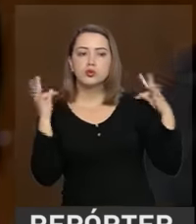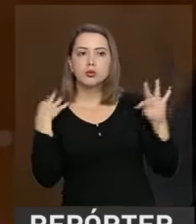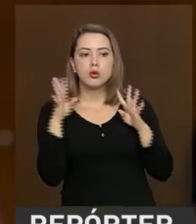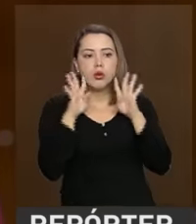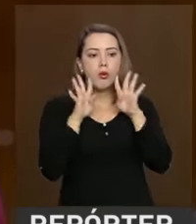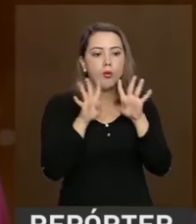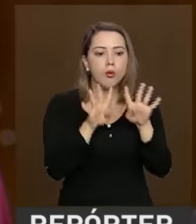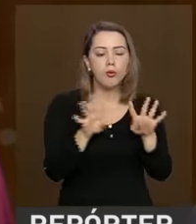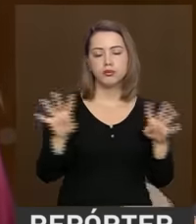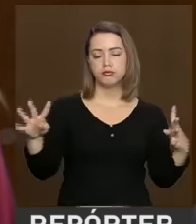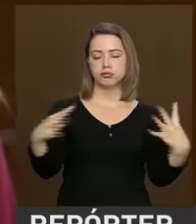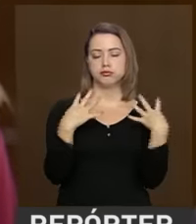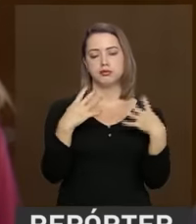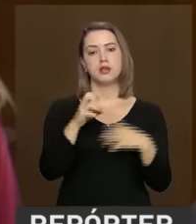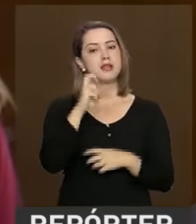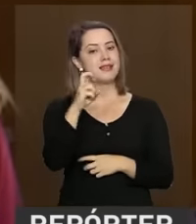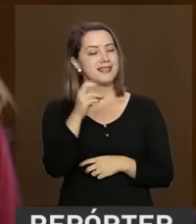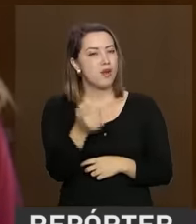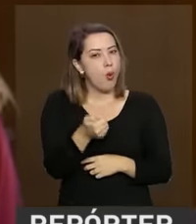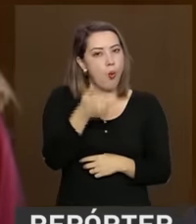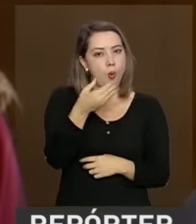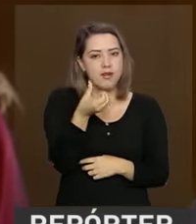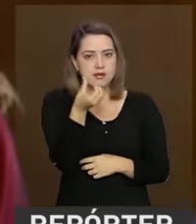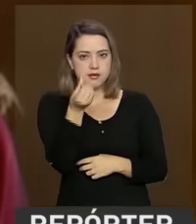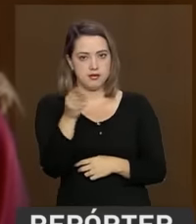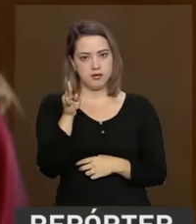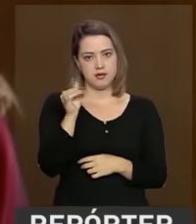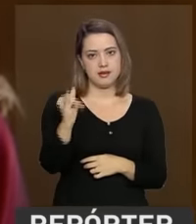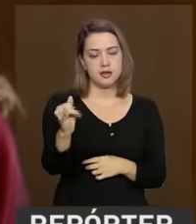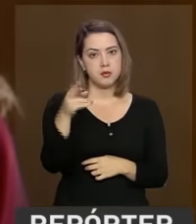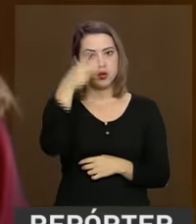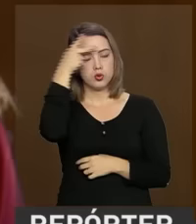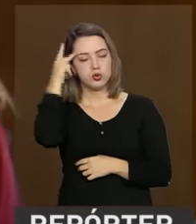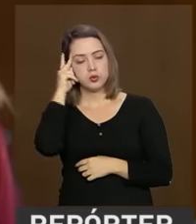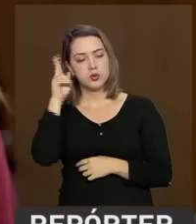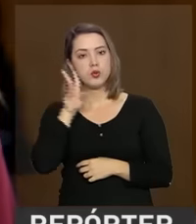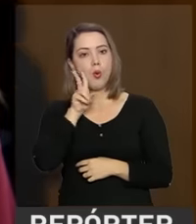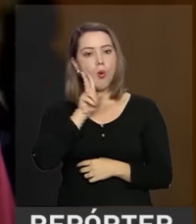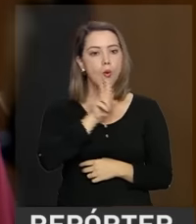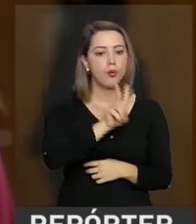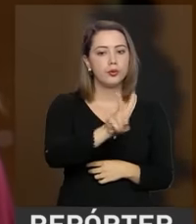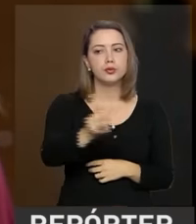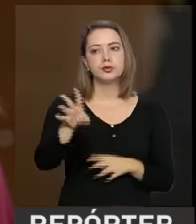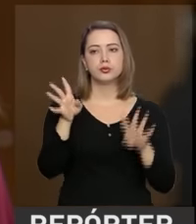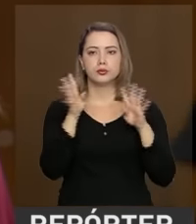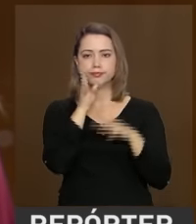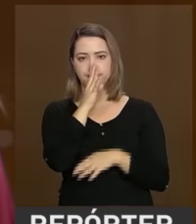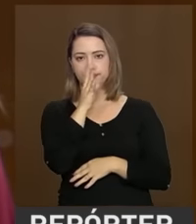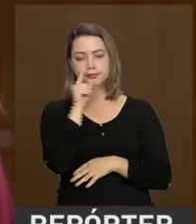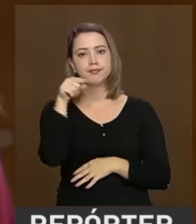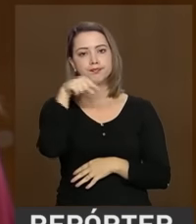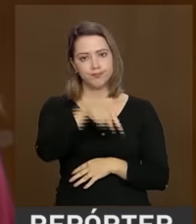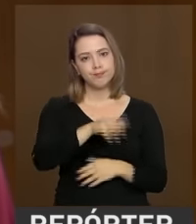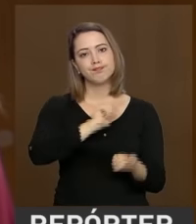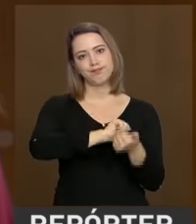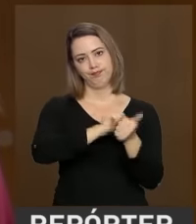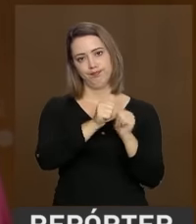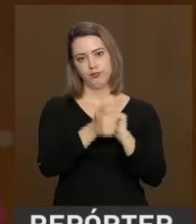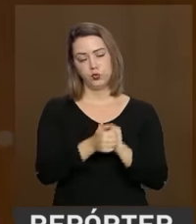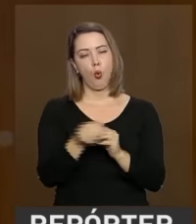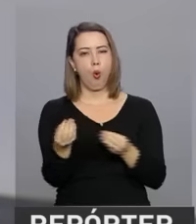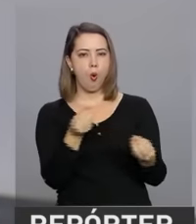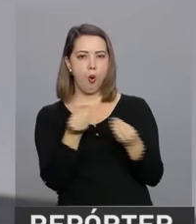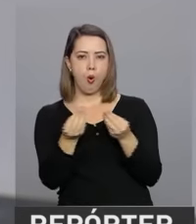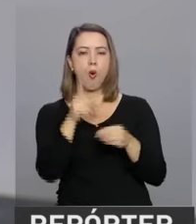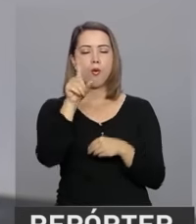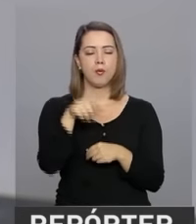Porque 5 quase 6 bilhões, quem sabe 6 bilhões de pessoas, vão ver o que está acontecendo e como é o